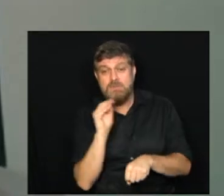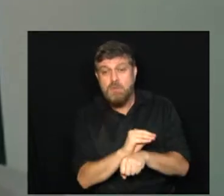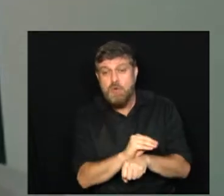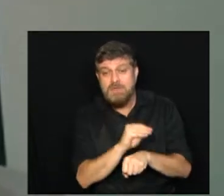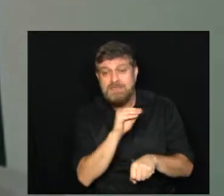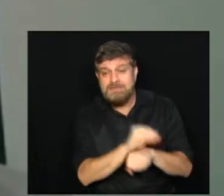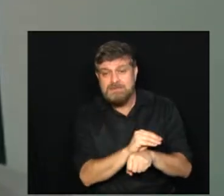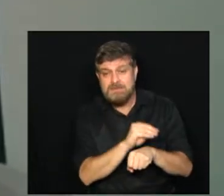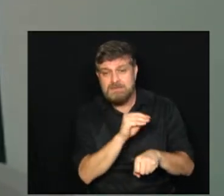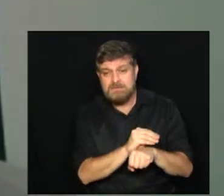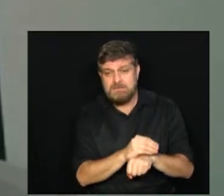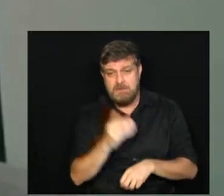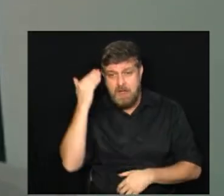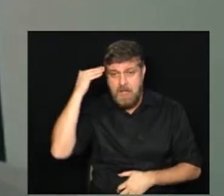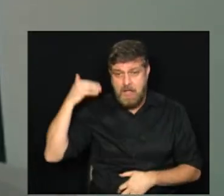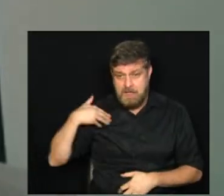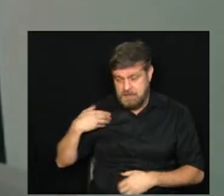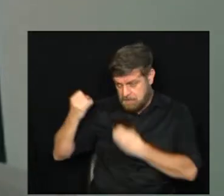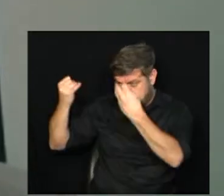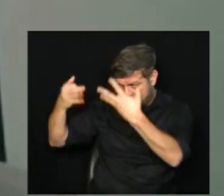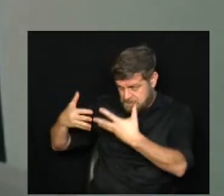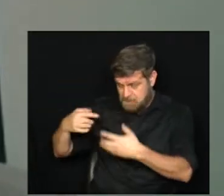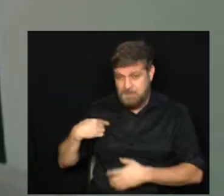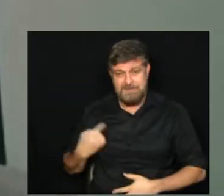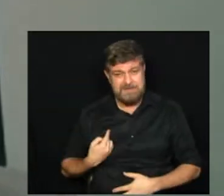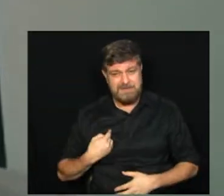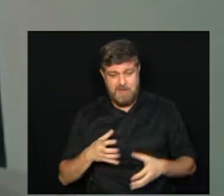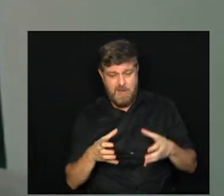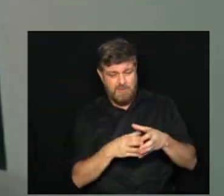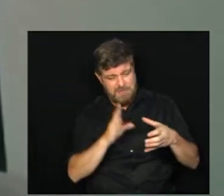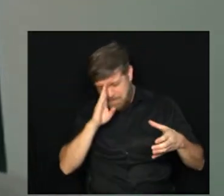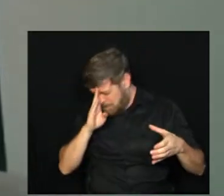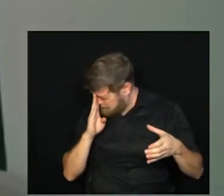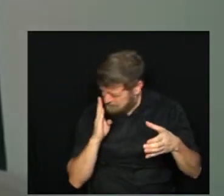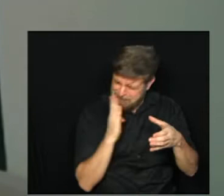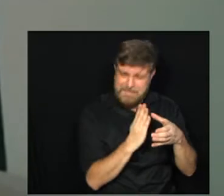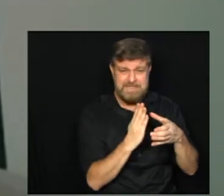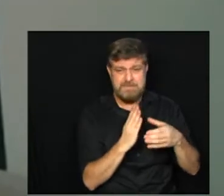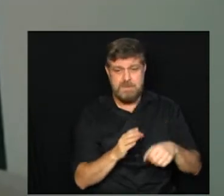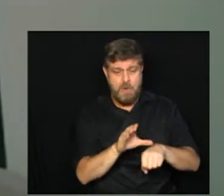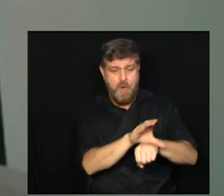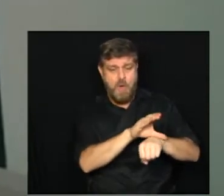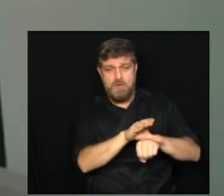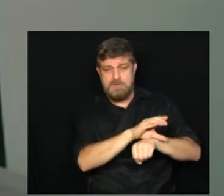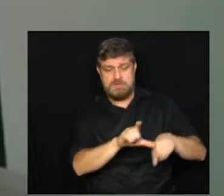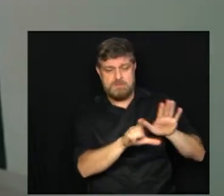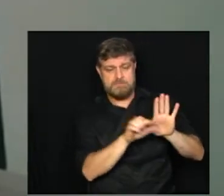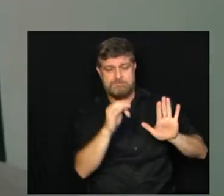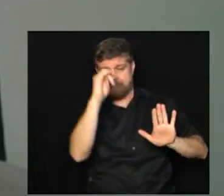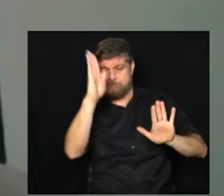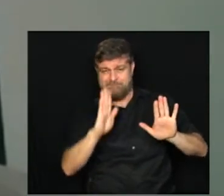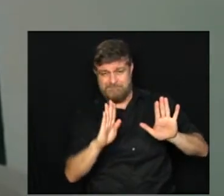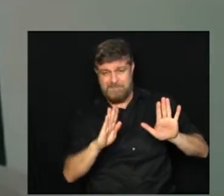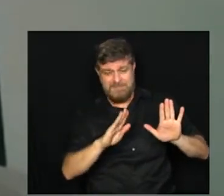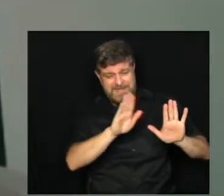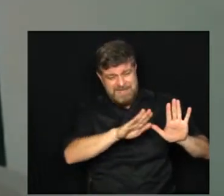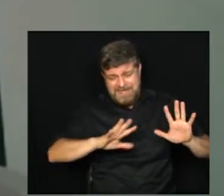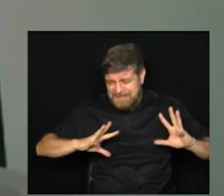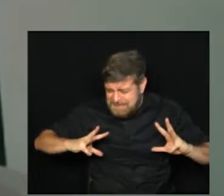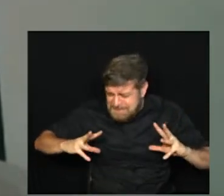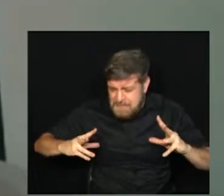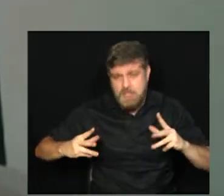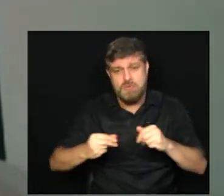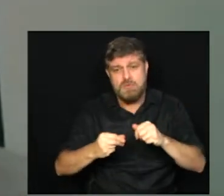Palermo, na absoluta prioridade, que é uma garantia constitucional para todas as crianças. É